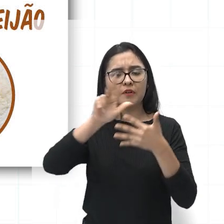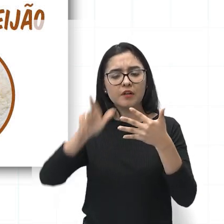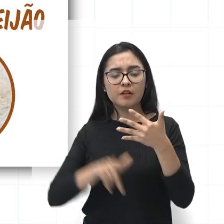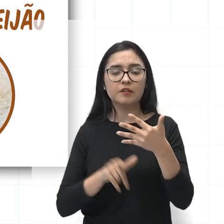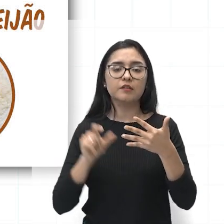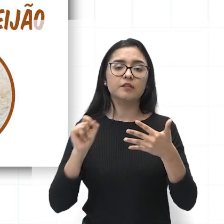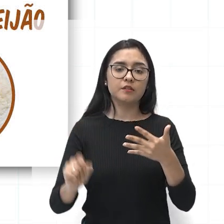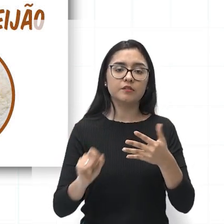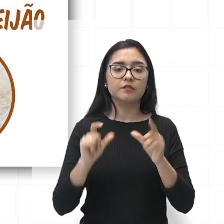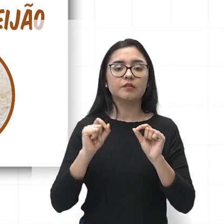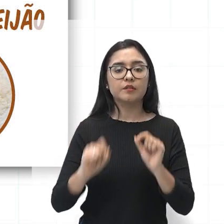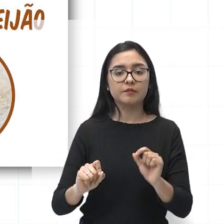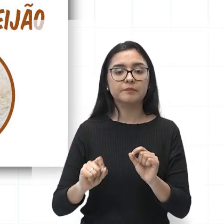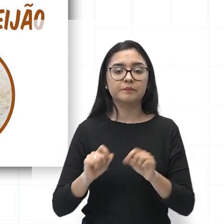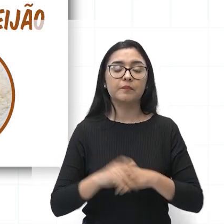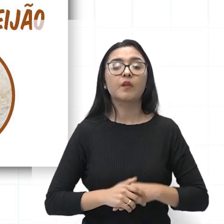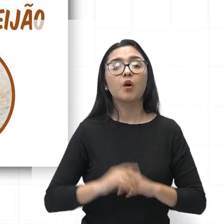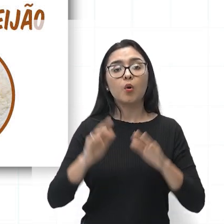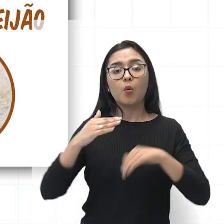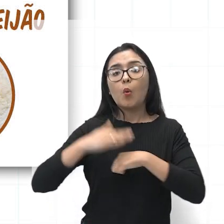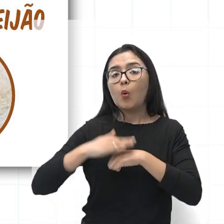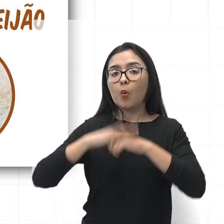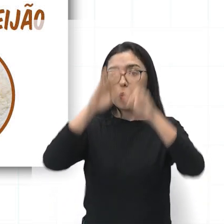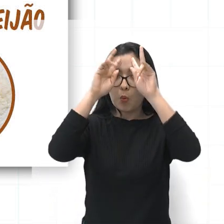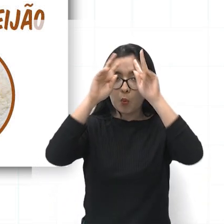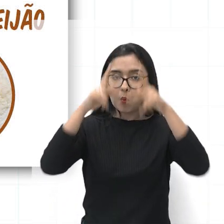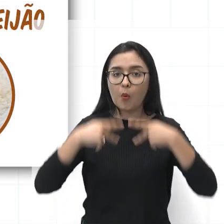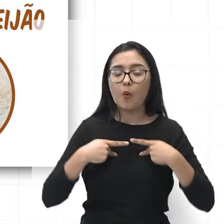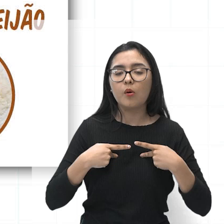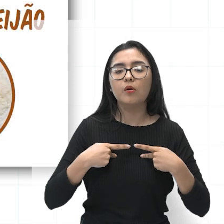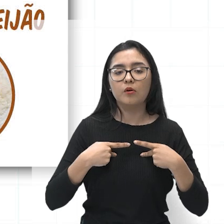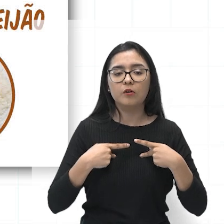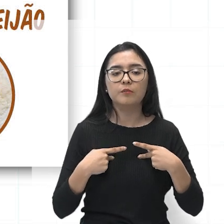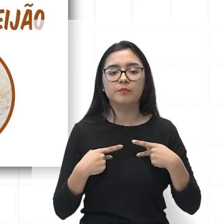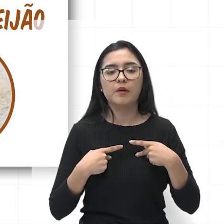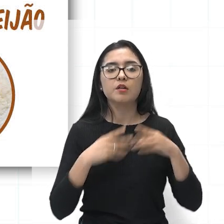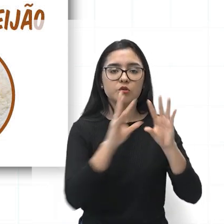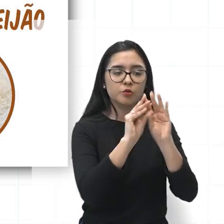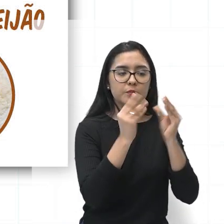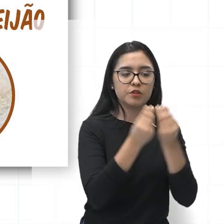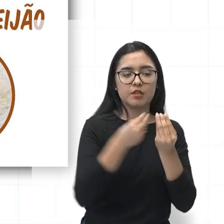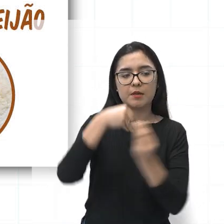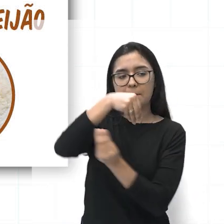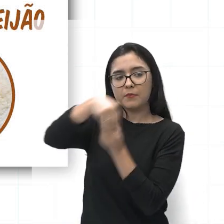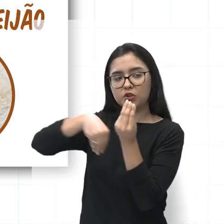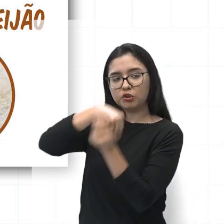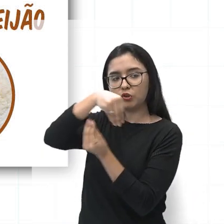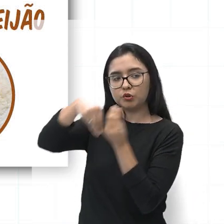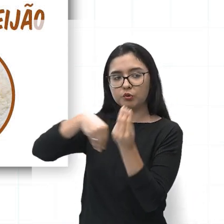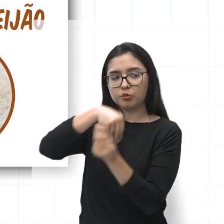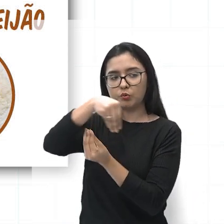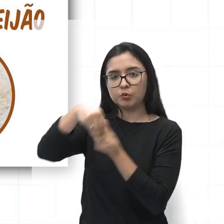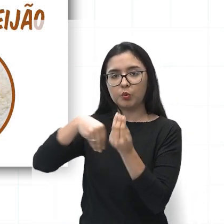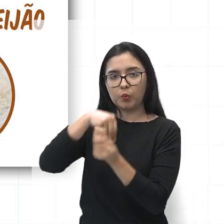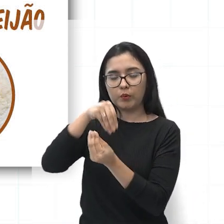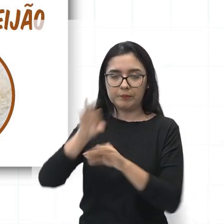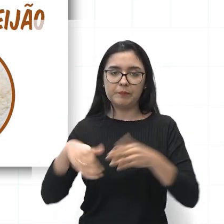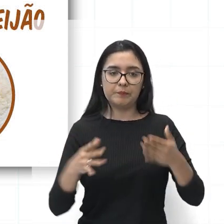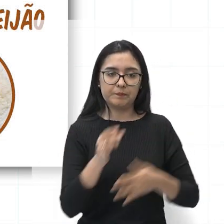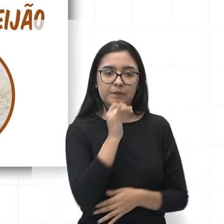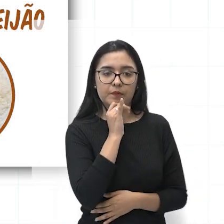As manipulações que o homem faz, das substâncias. Então, aqui nós temos um